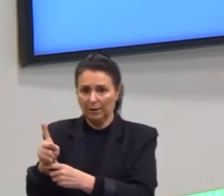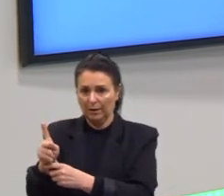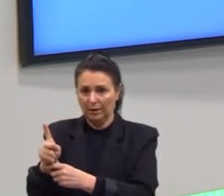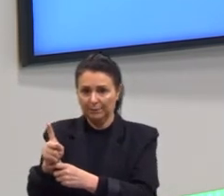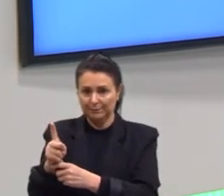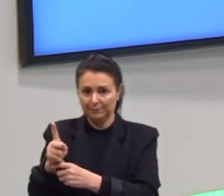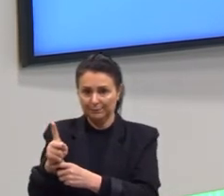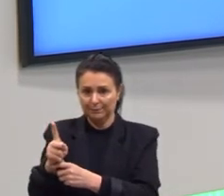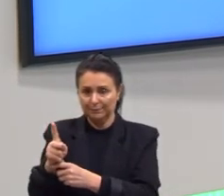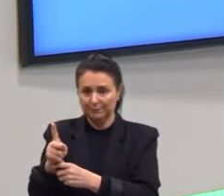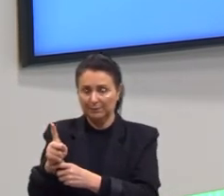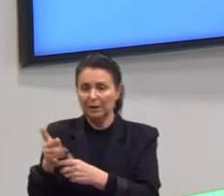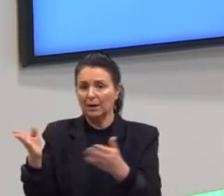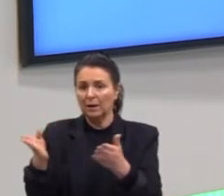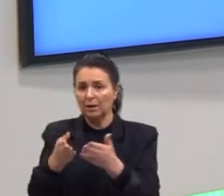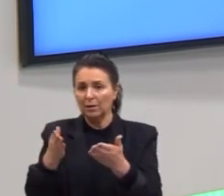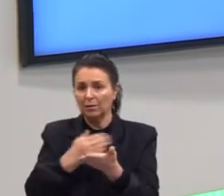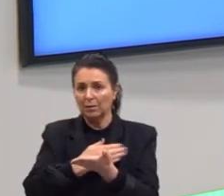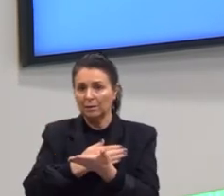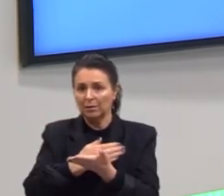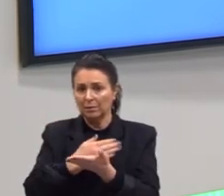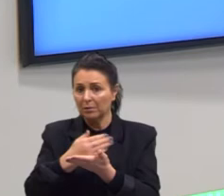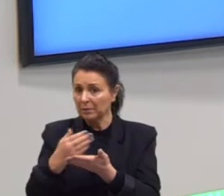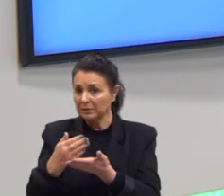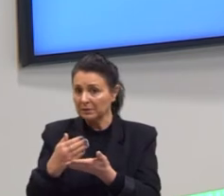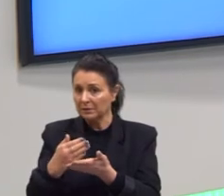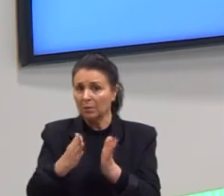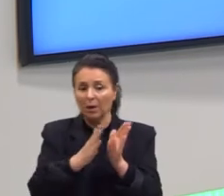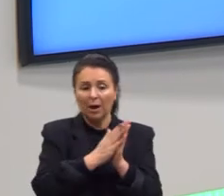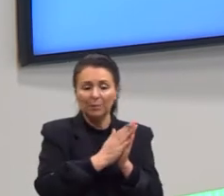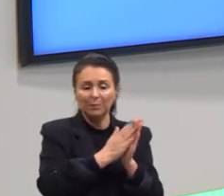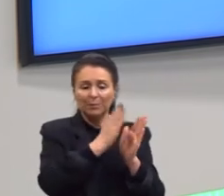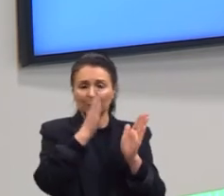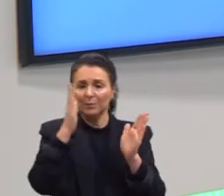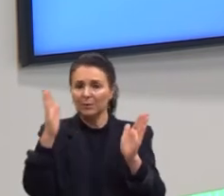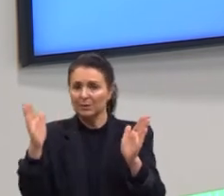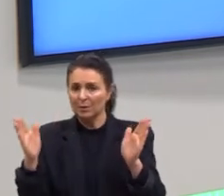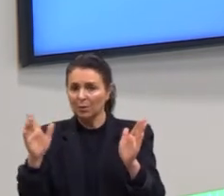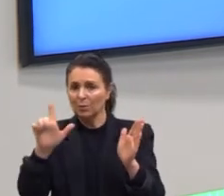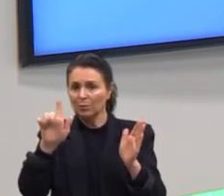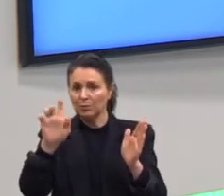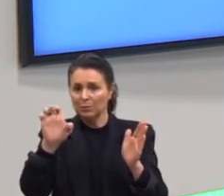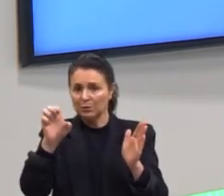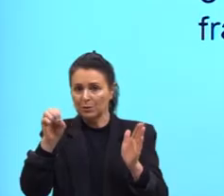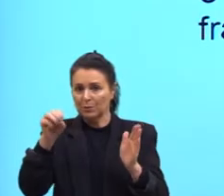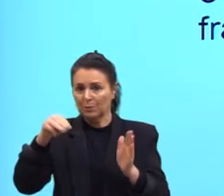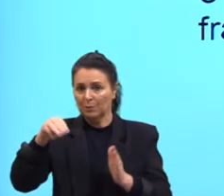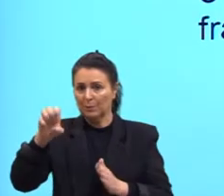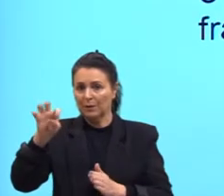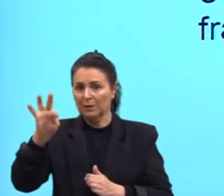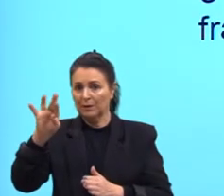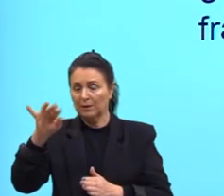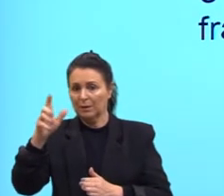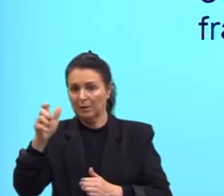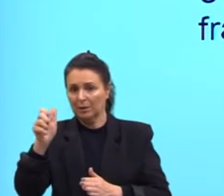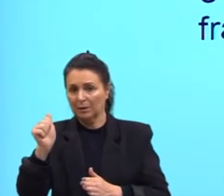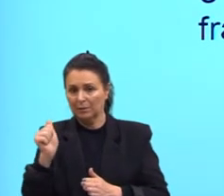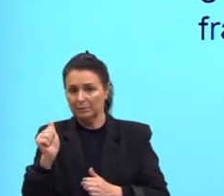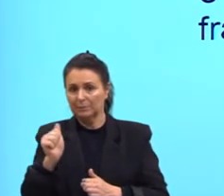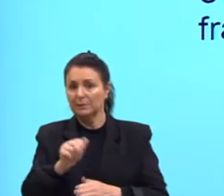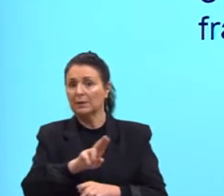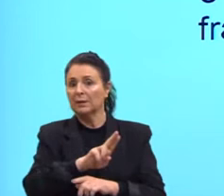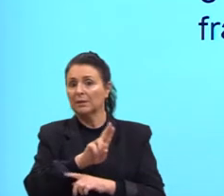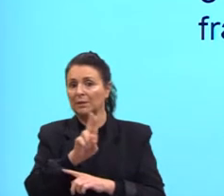progressão aritmética e agora nós vamos partir para nossa progressão geométrica conhecida por